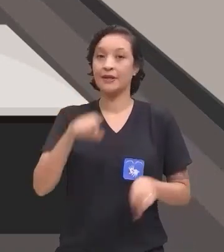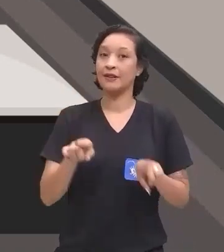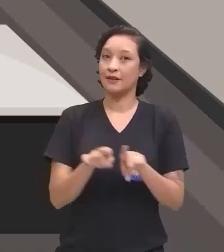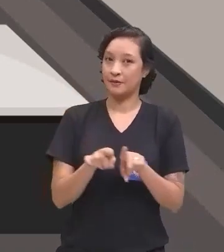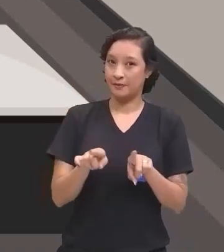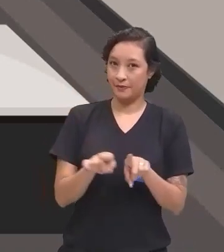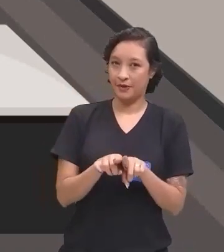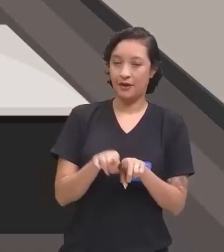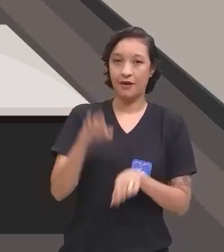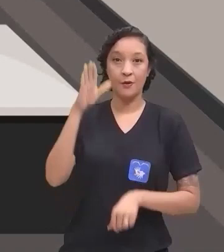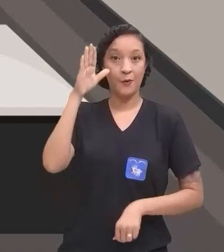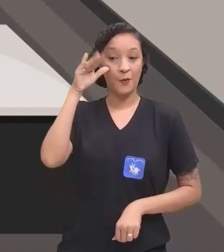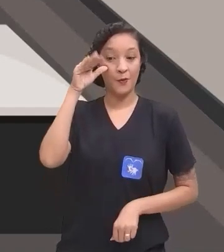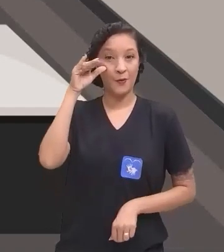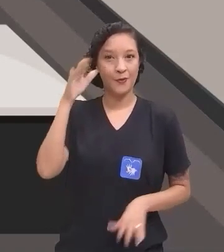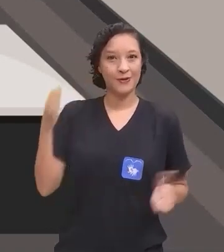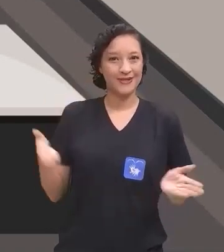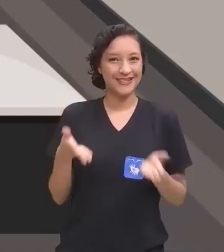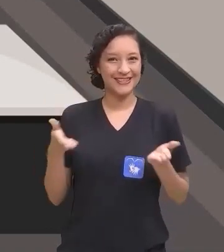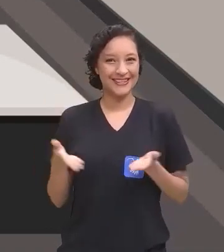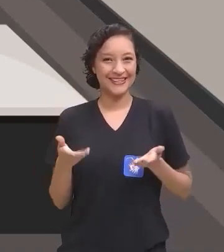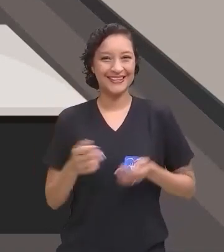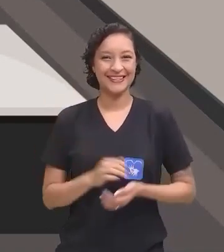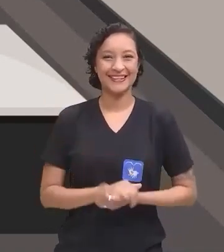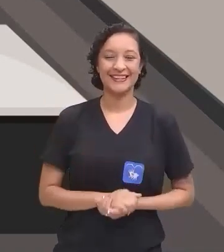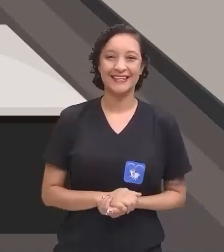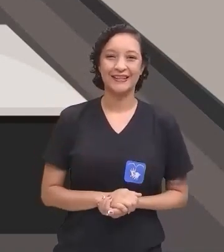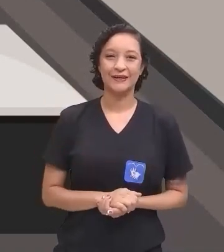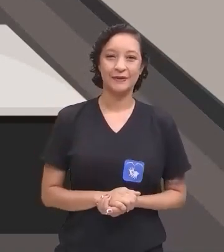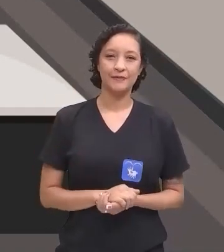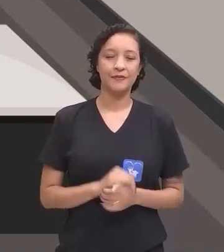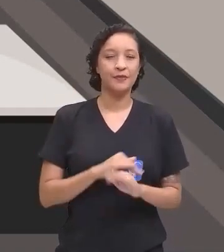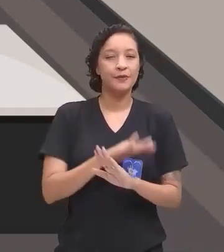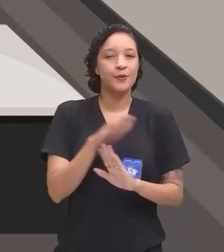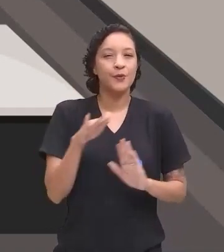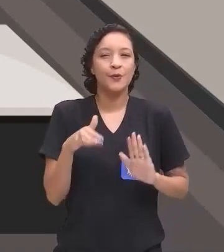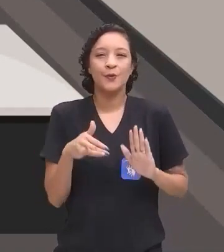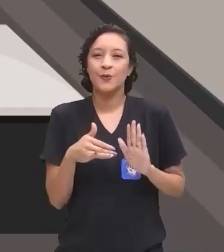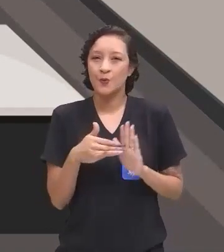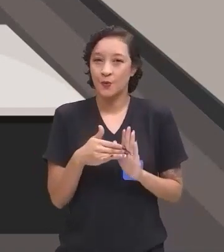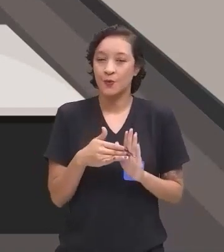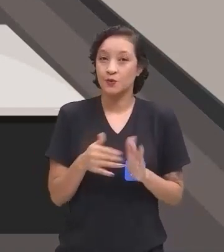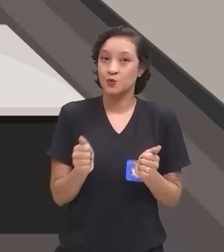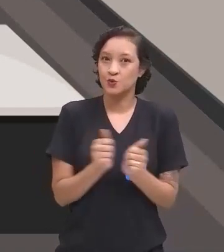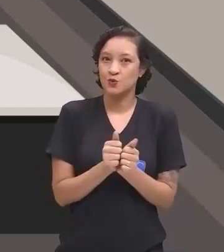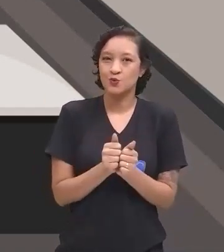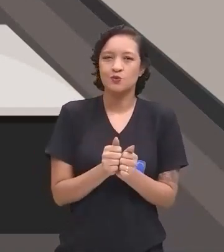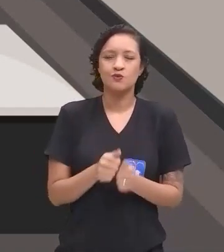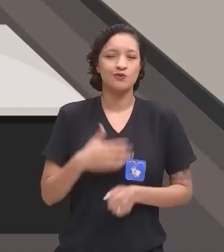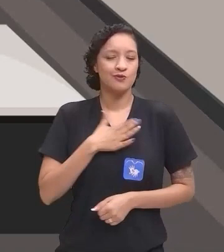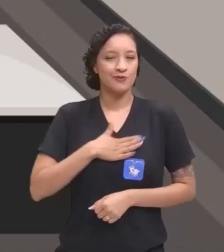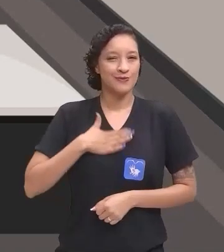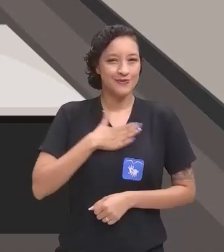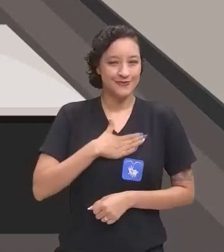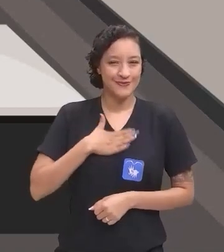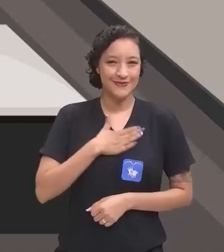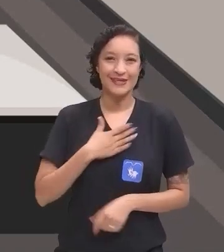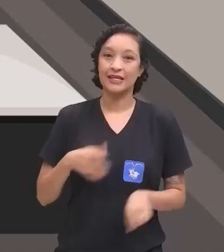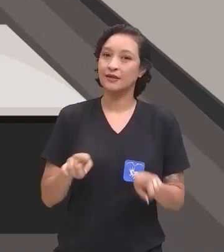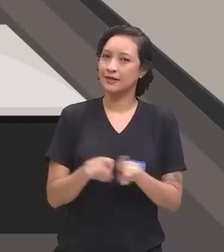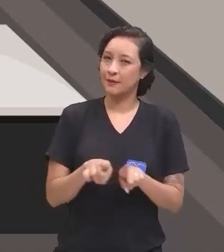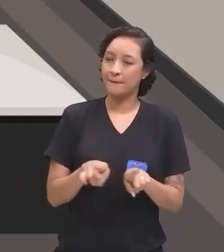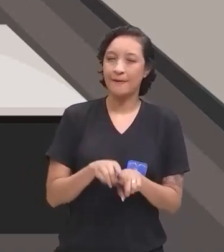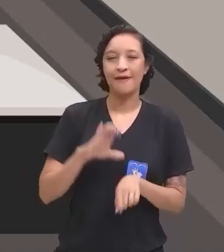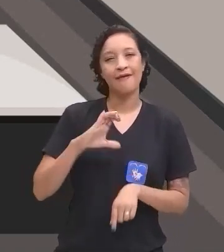despertar curiosidade. Tudo com muita diversão. Além, é claro, de proporcionar